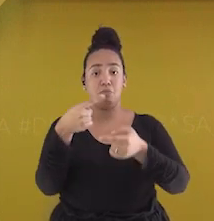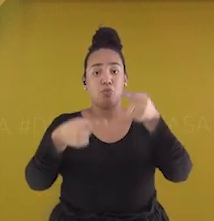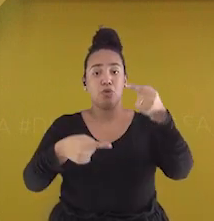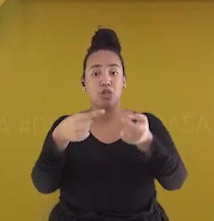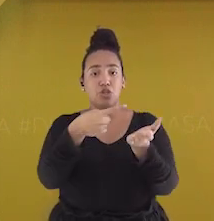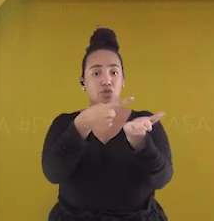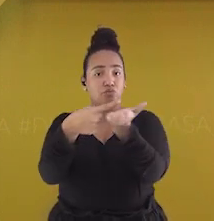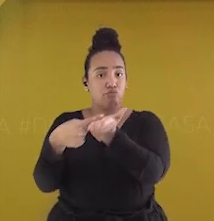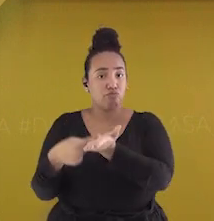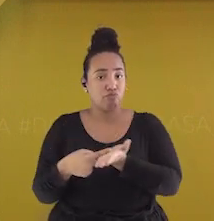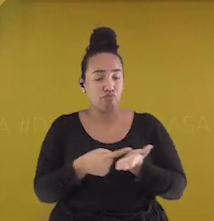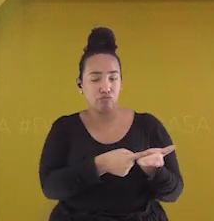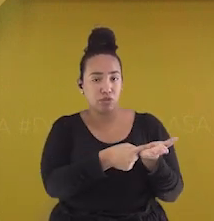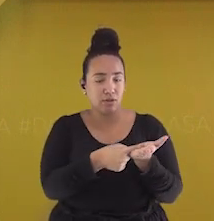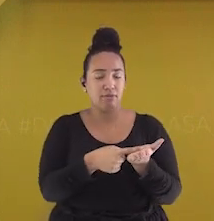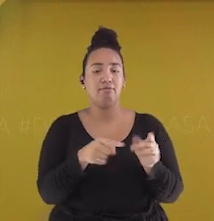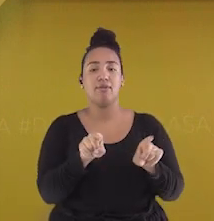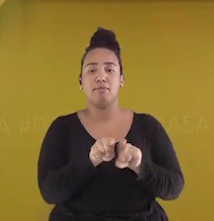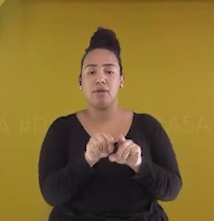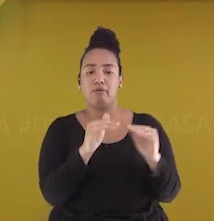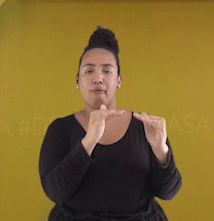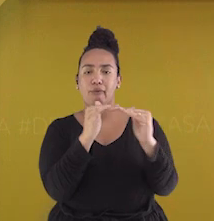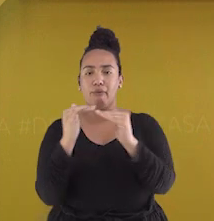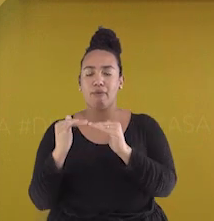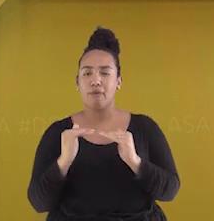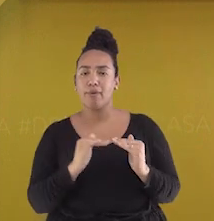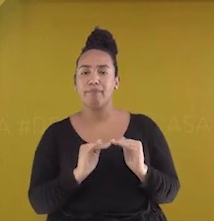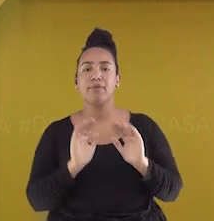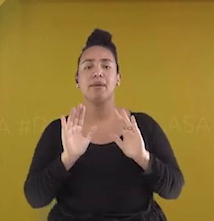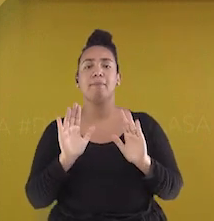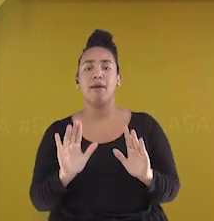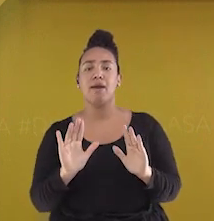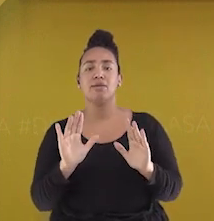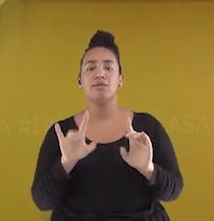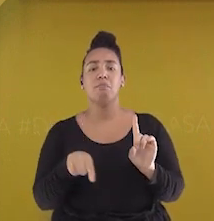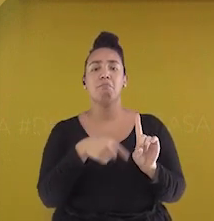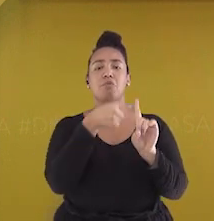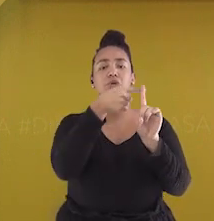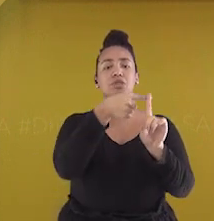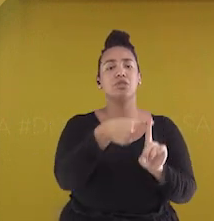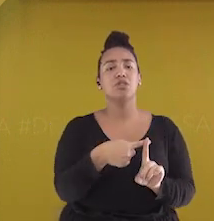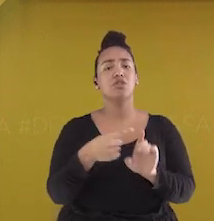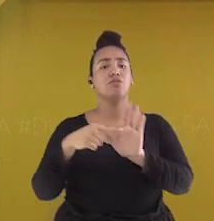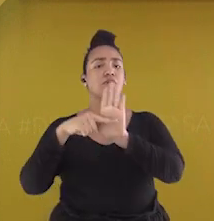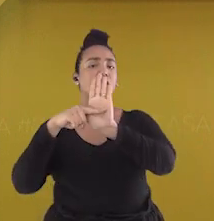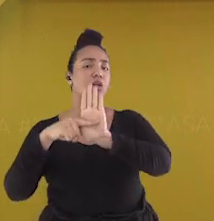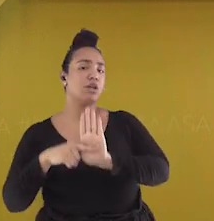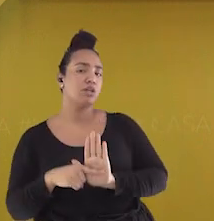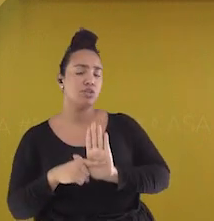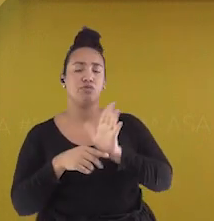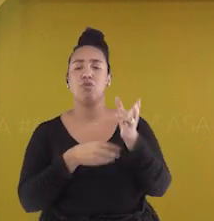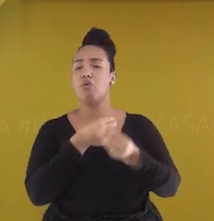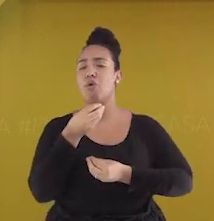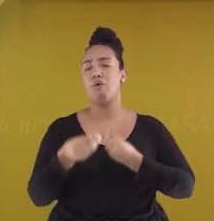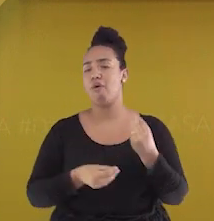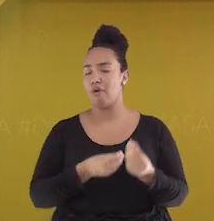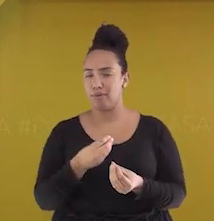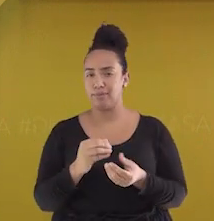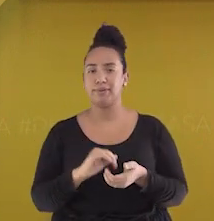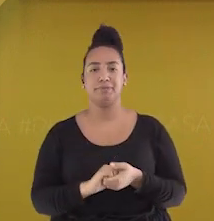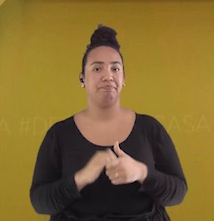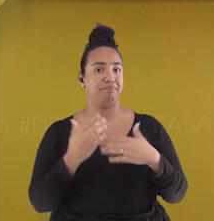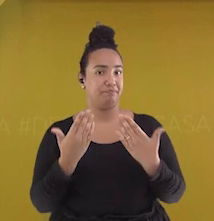e econômicos entre si. Quais as vantagens e desvantagens dessas uniões no contexto da